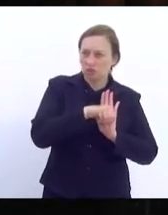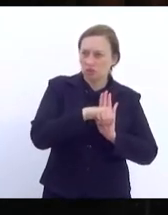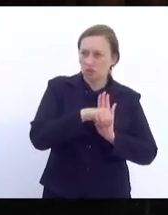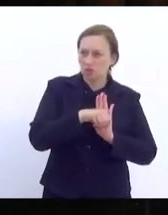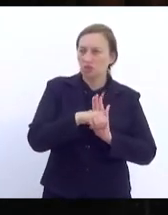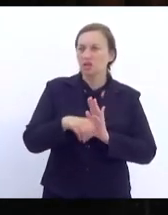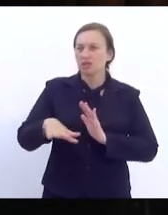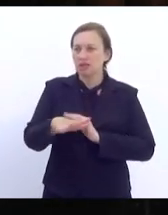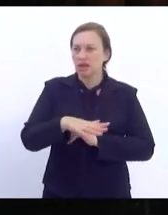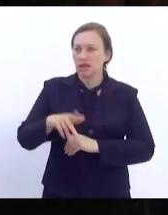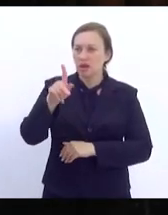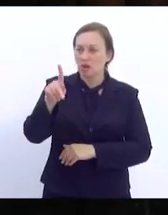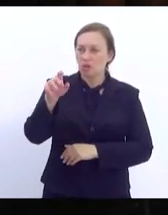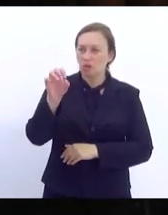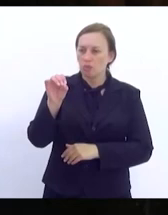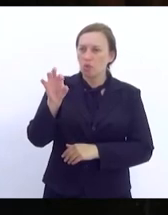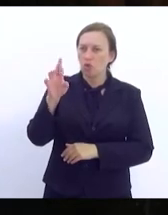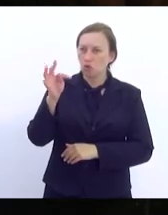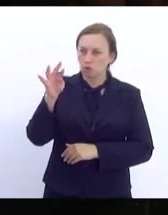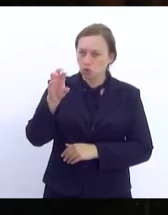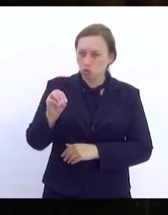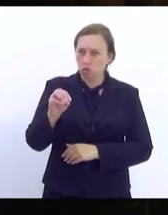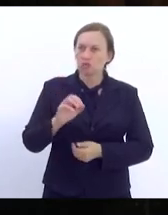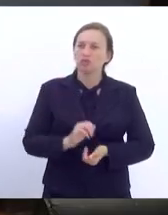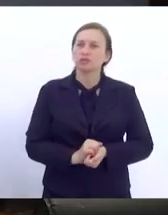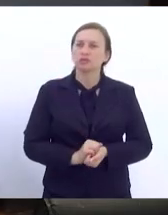portuário Muito obrigado senhor presidente